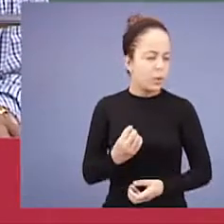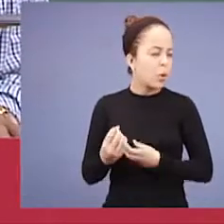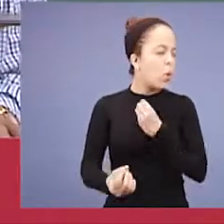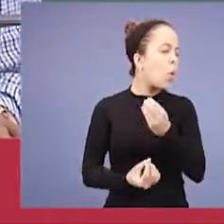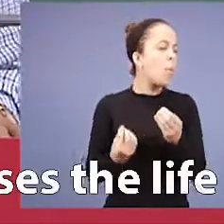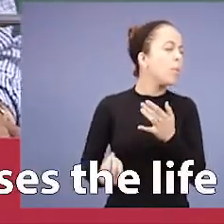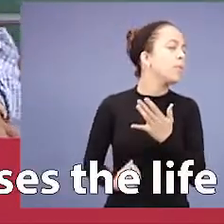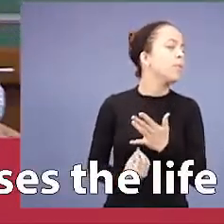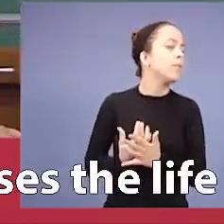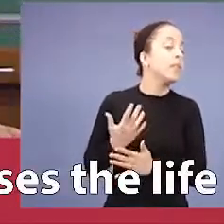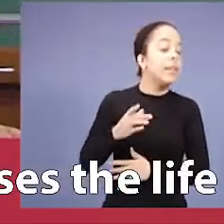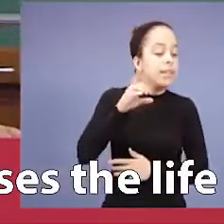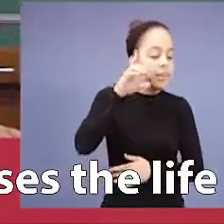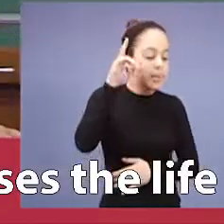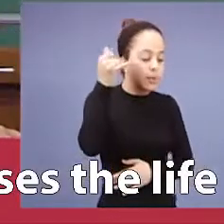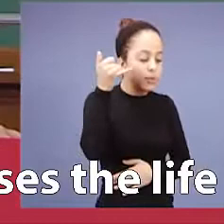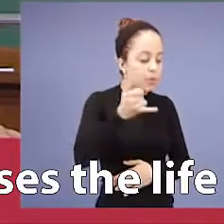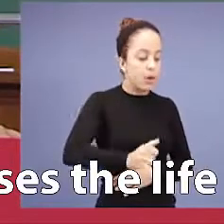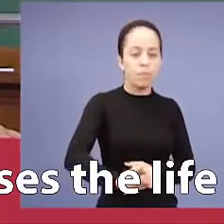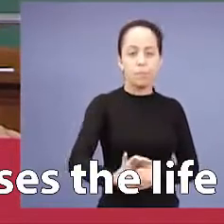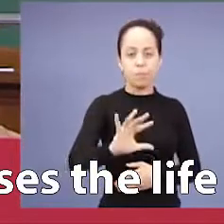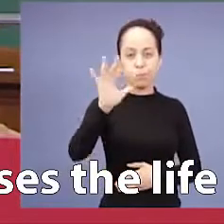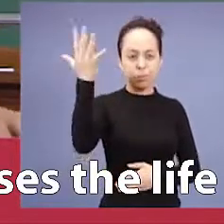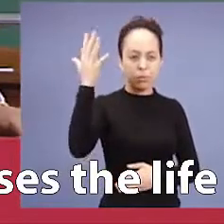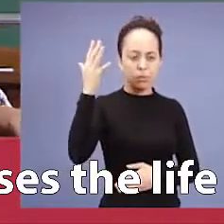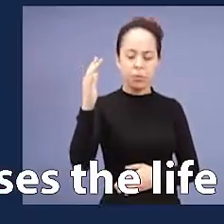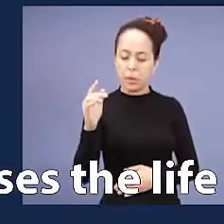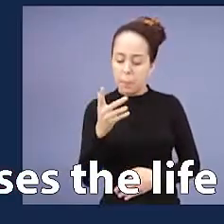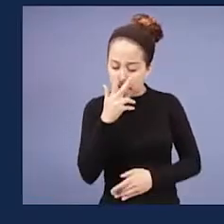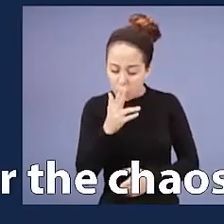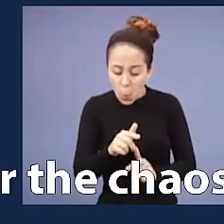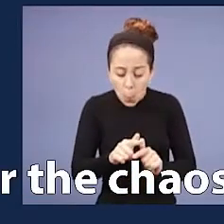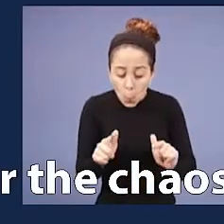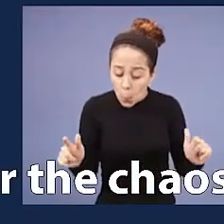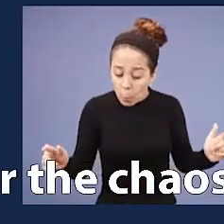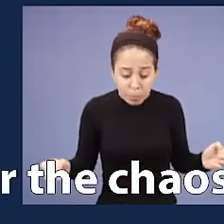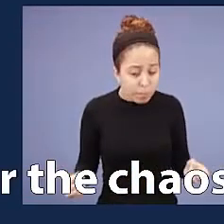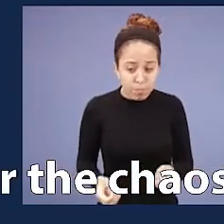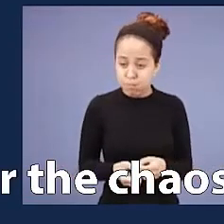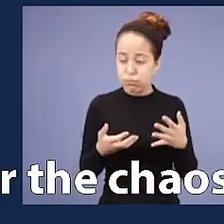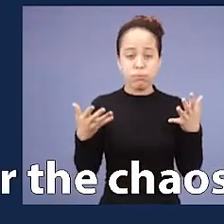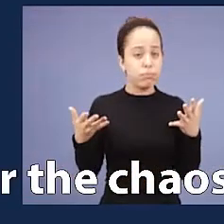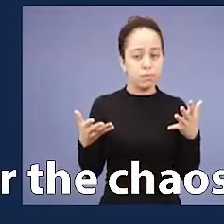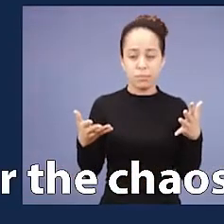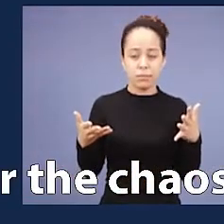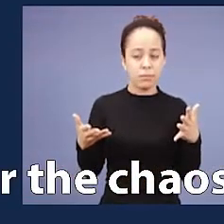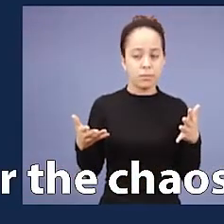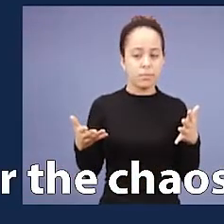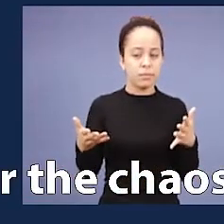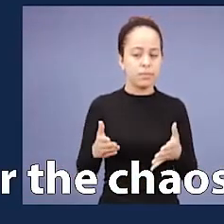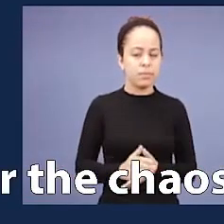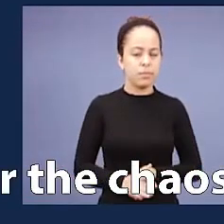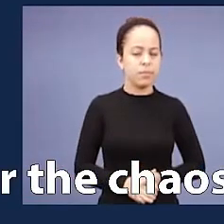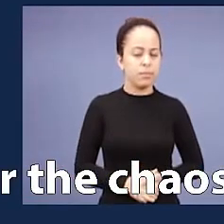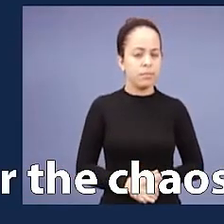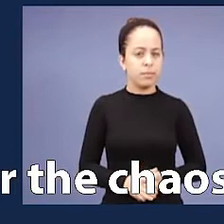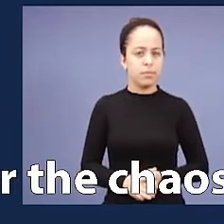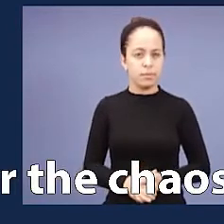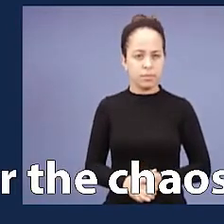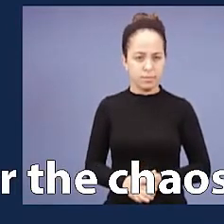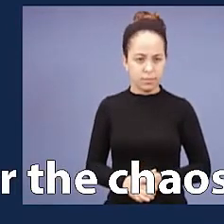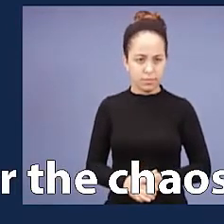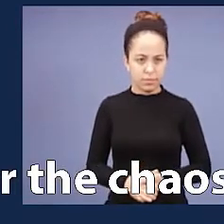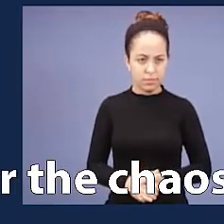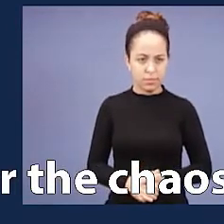mundo tirando nada todas as coisas suscita a vida mediante seu verbo soberano